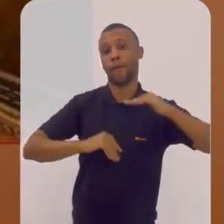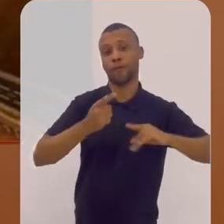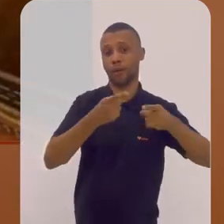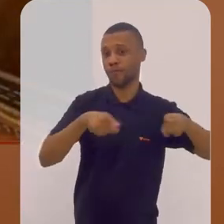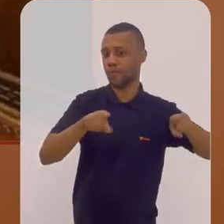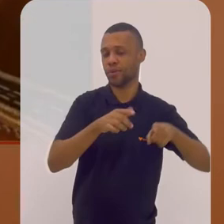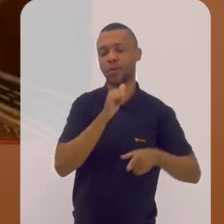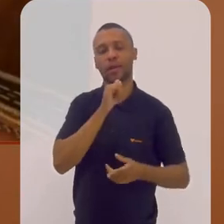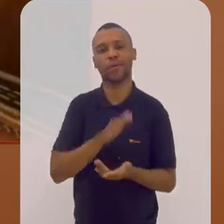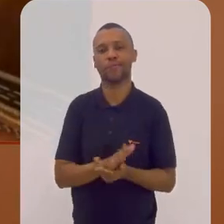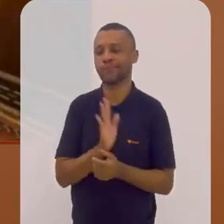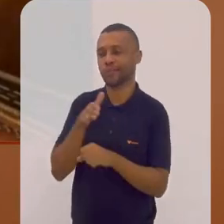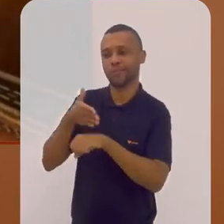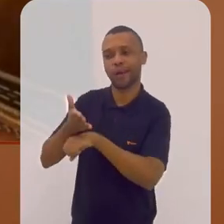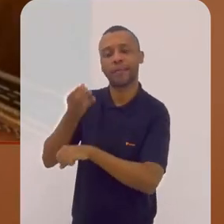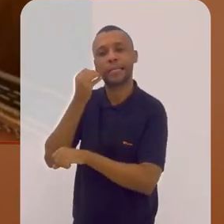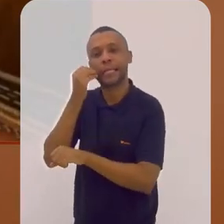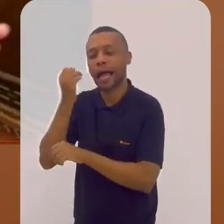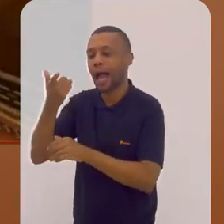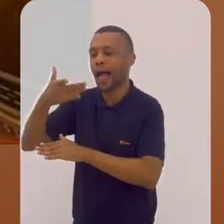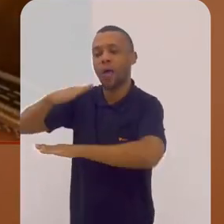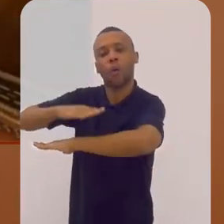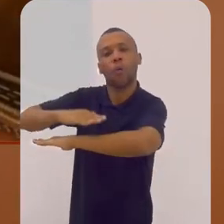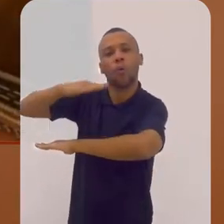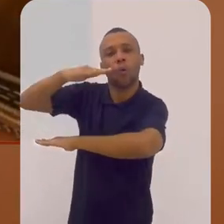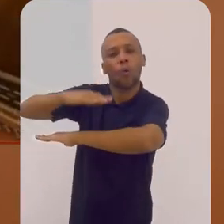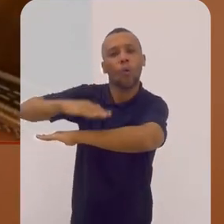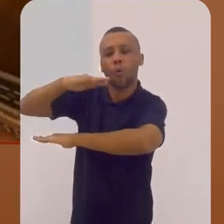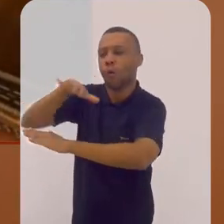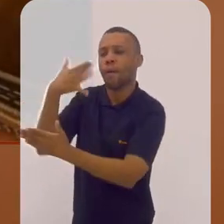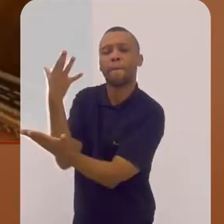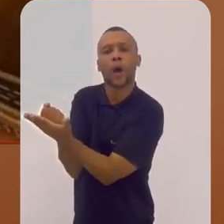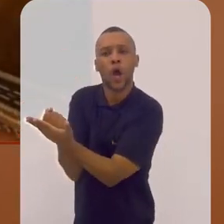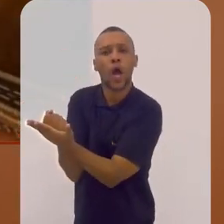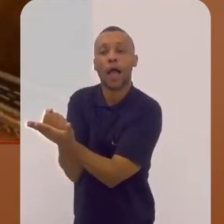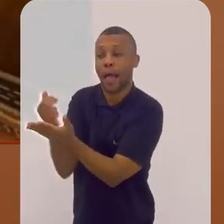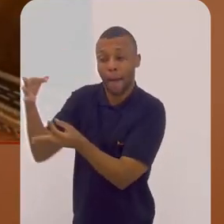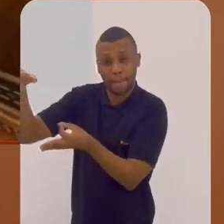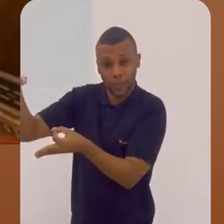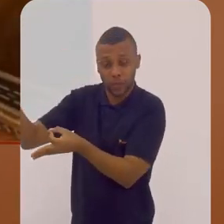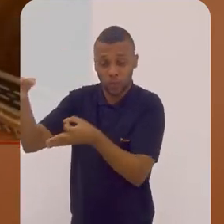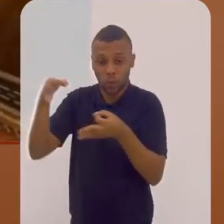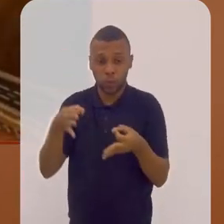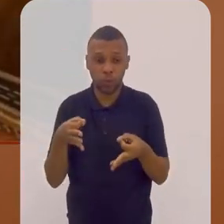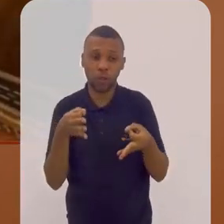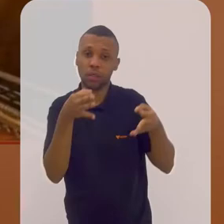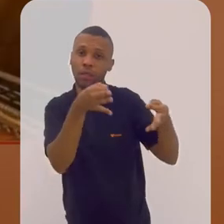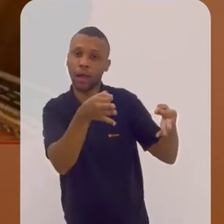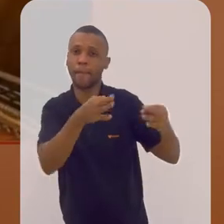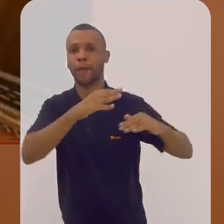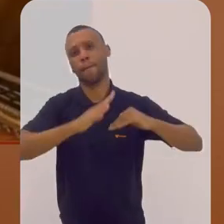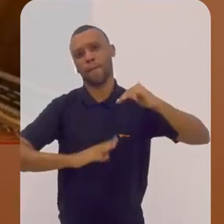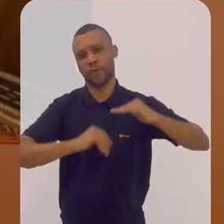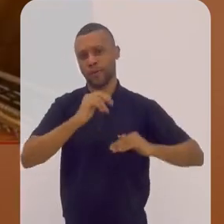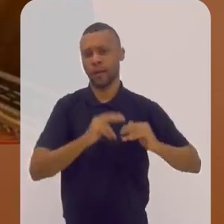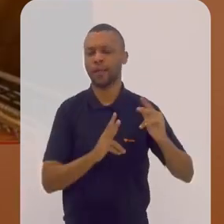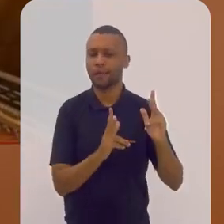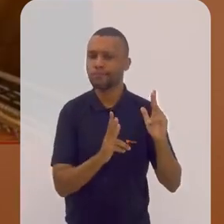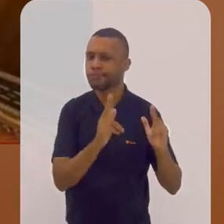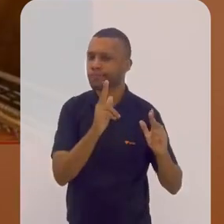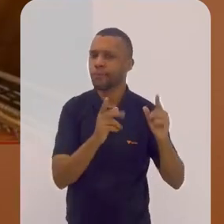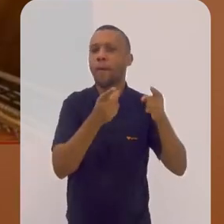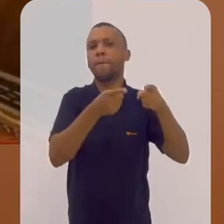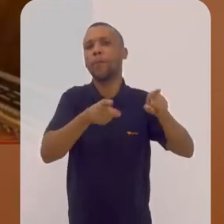arquivos, copiar, digamos, escanear as partituras manuscritas e entregar para um especialista